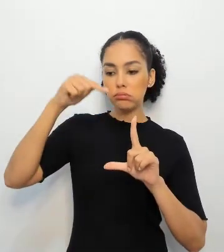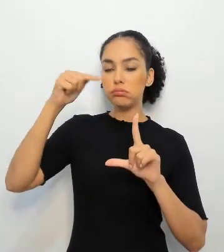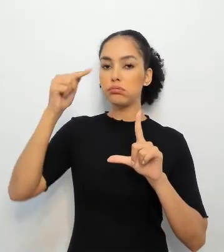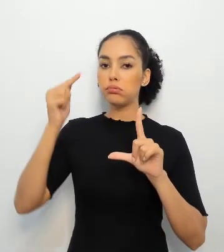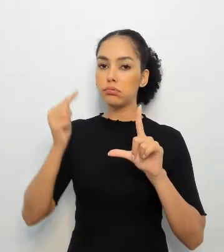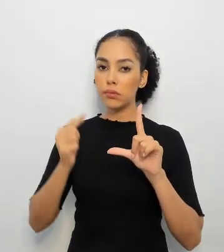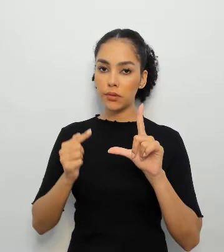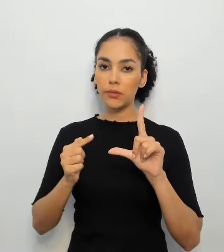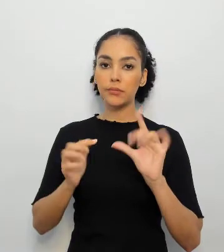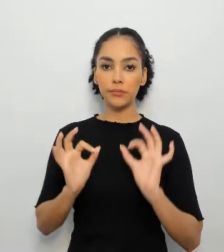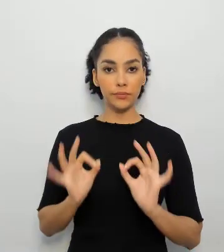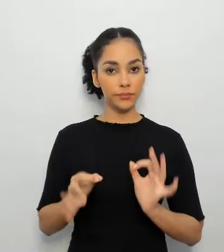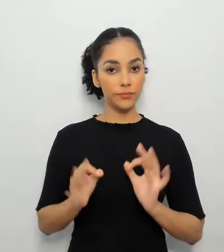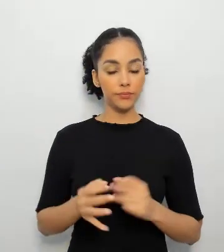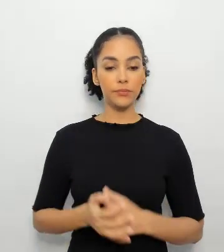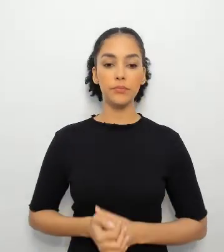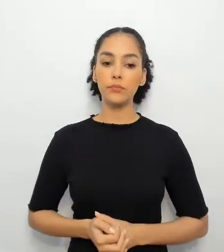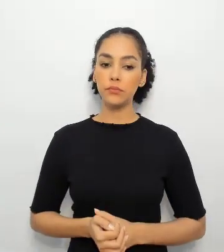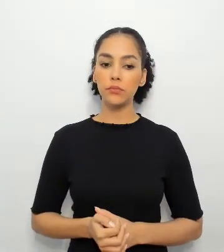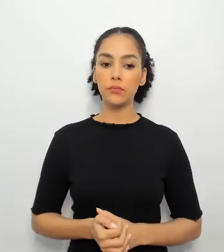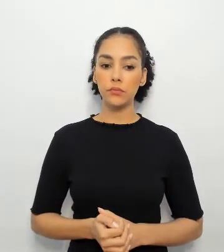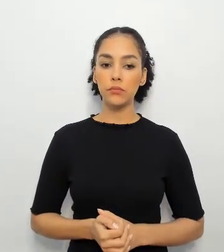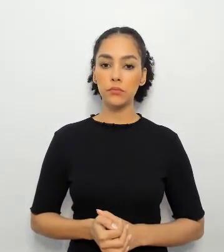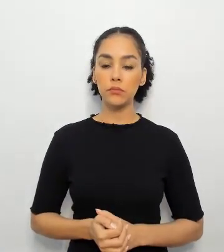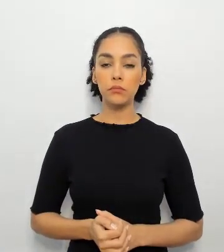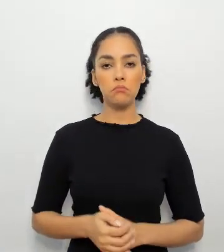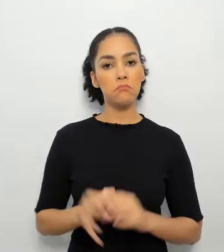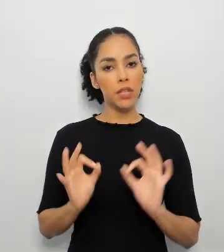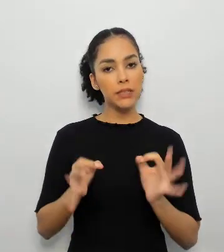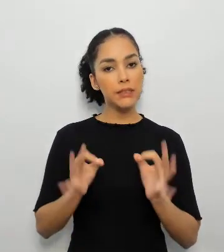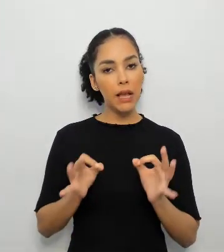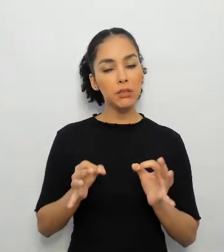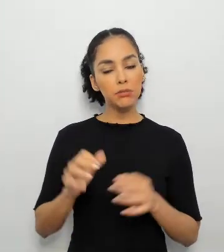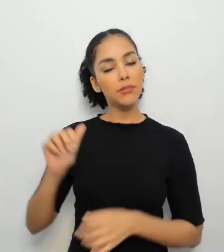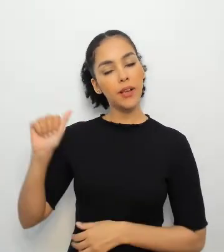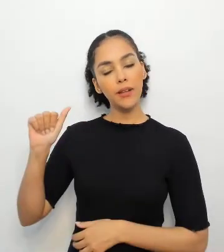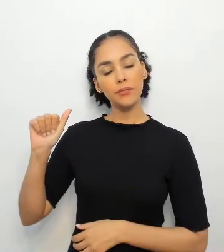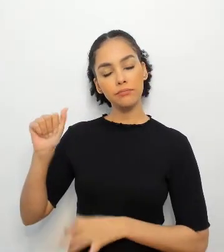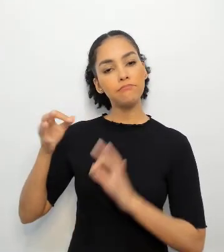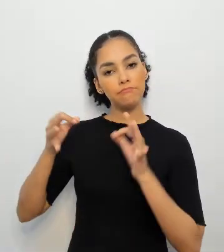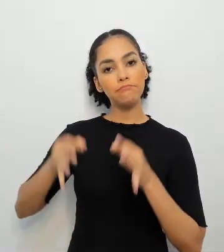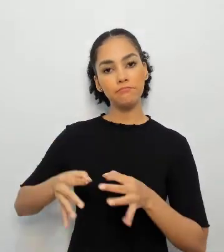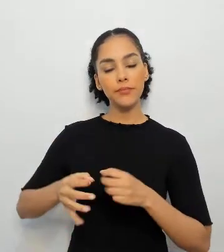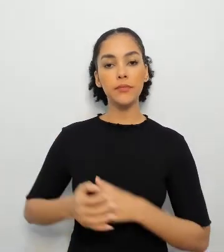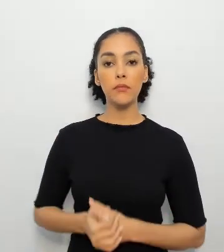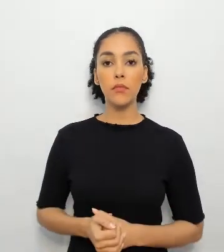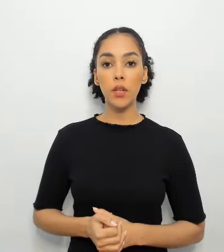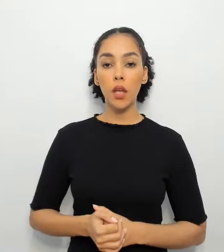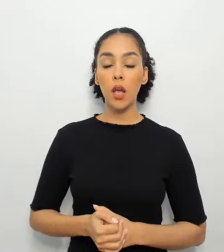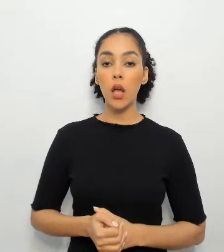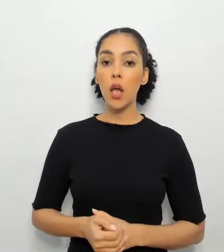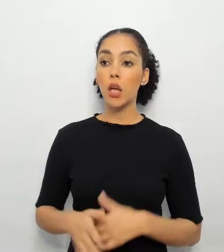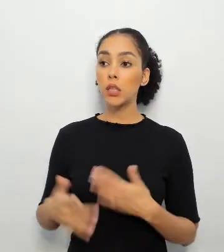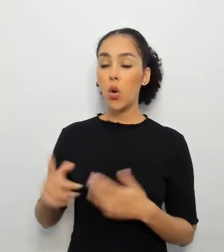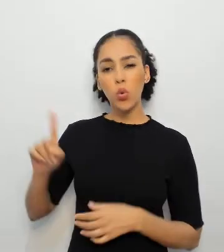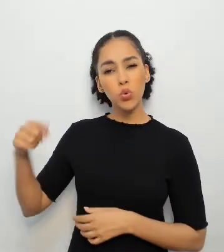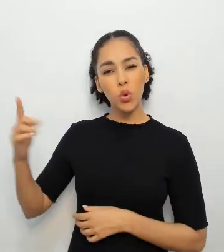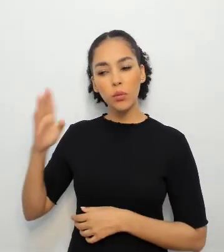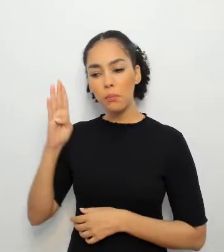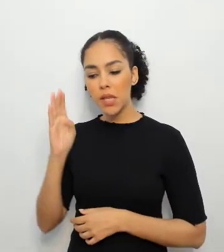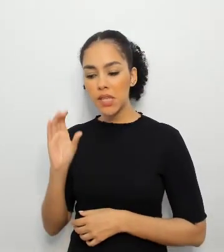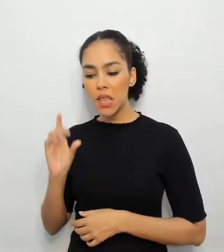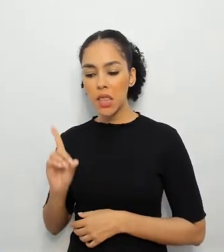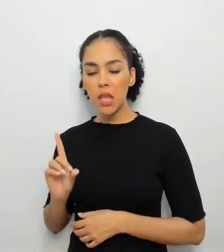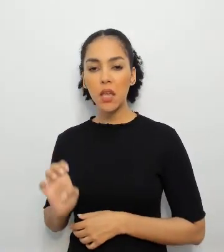também, e é positiva de 15 até 30. O item correto é o item A. Vamos observar por que os outros itens não são